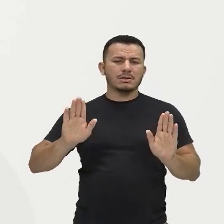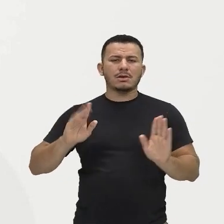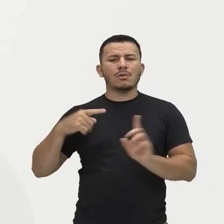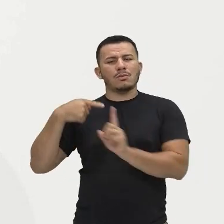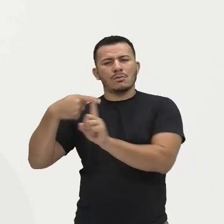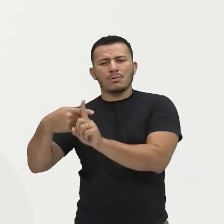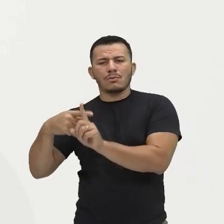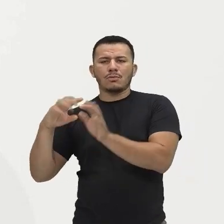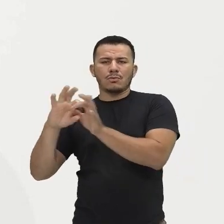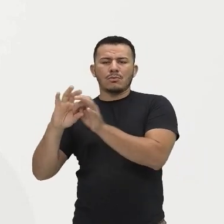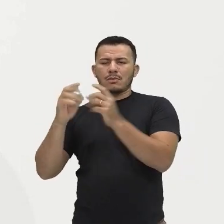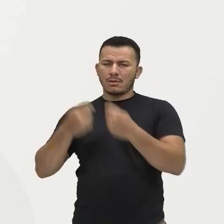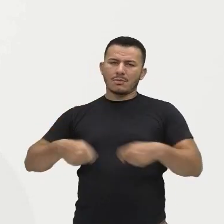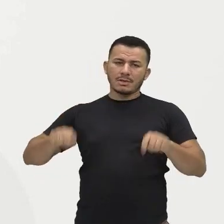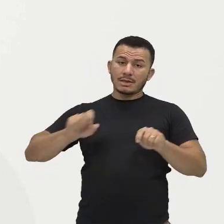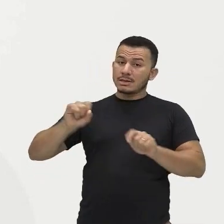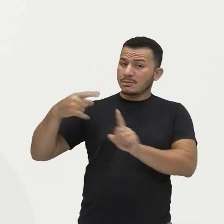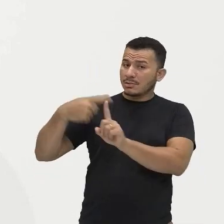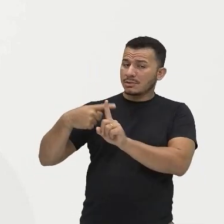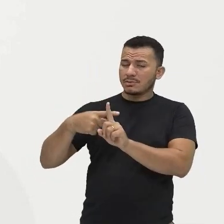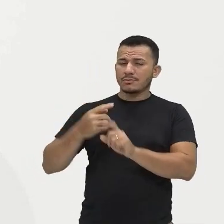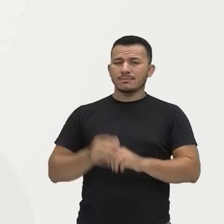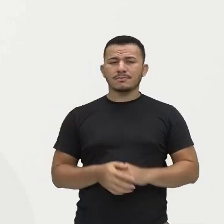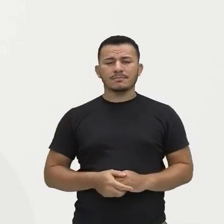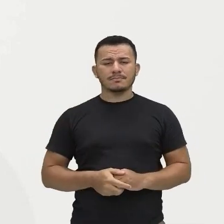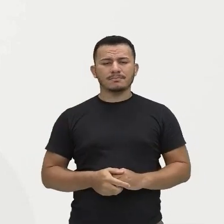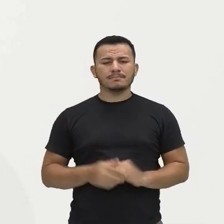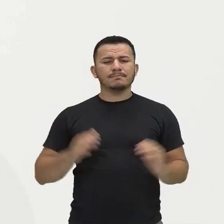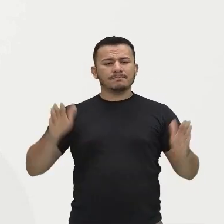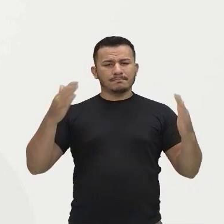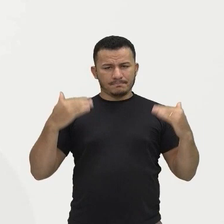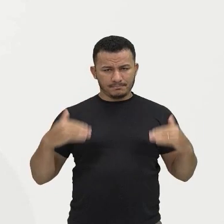você colocar o sinal. O que nós temos aqui?